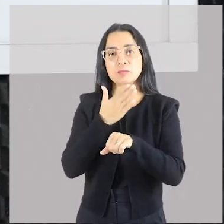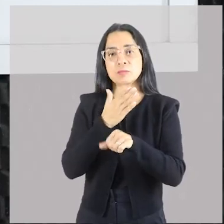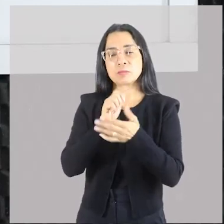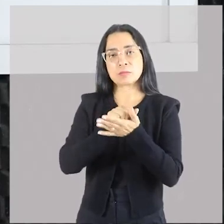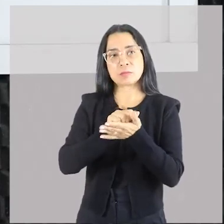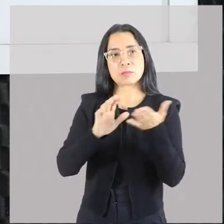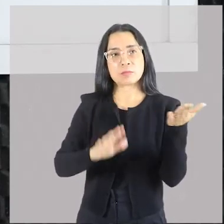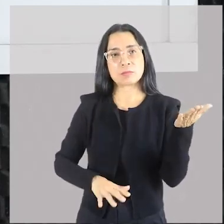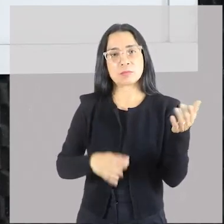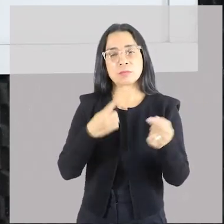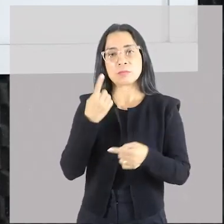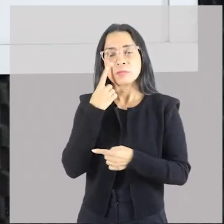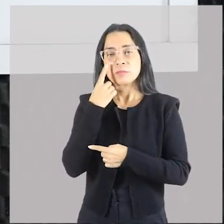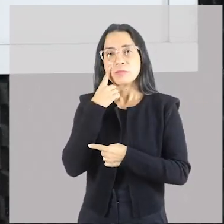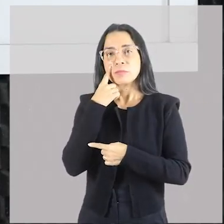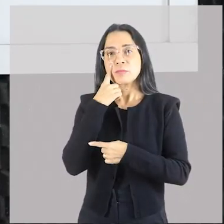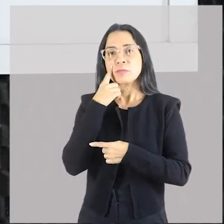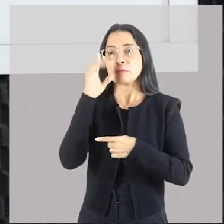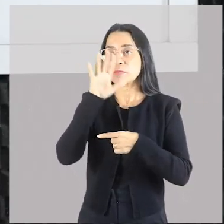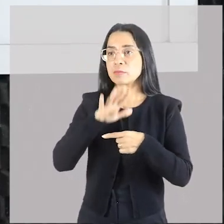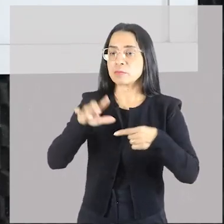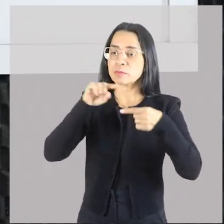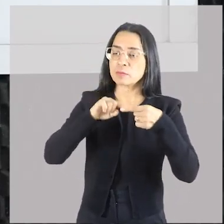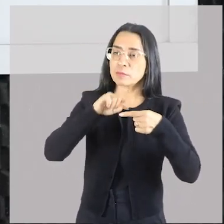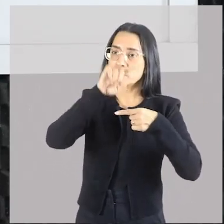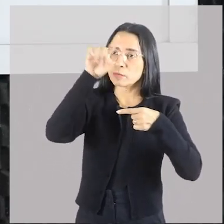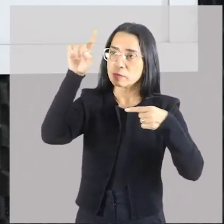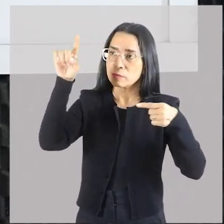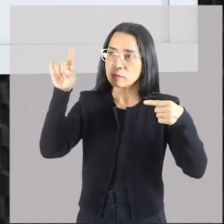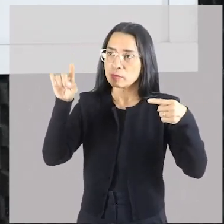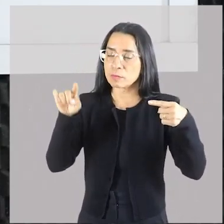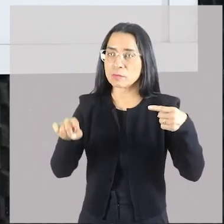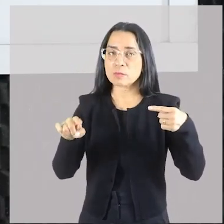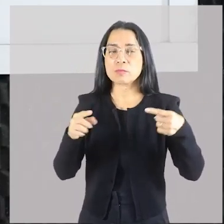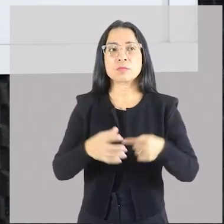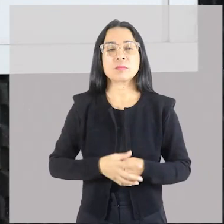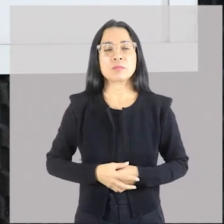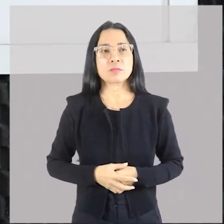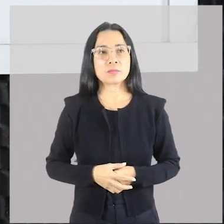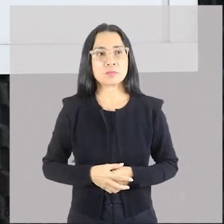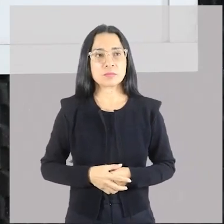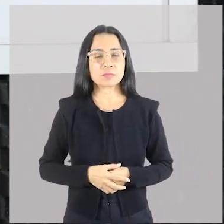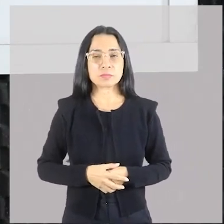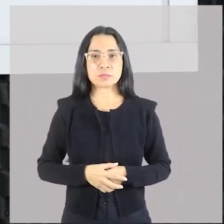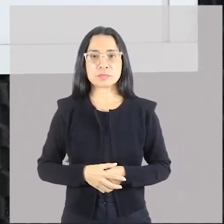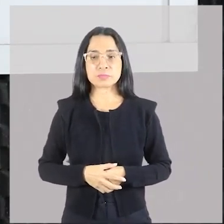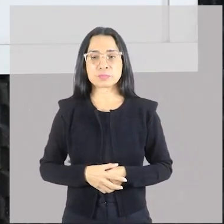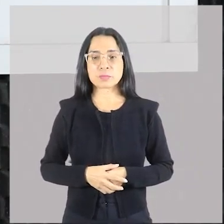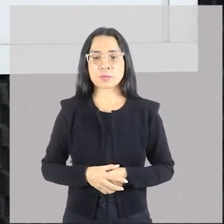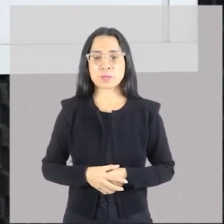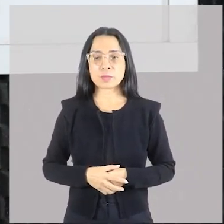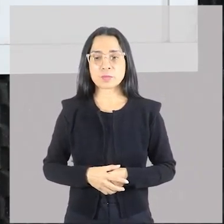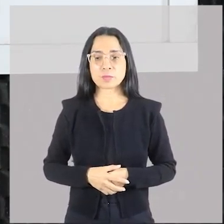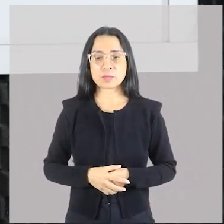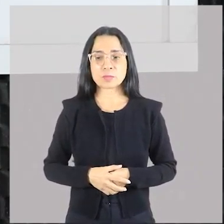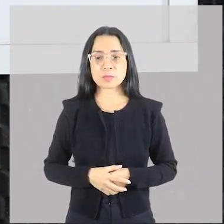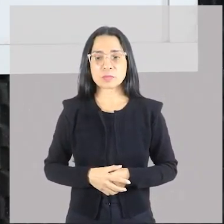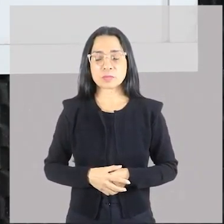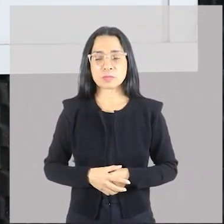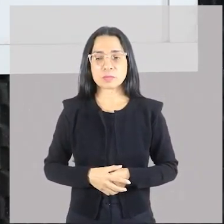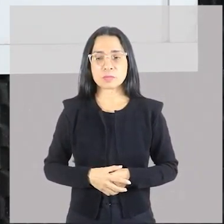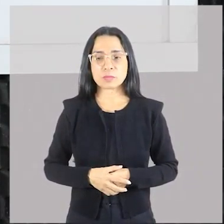ver a área da coroa circular, tá? Deixa eu só colocar aqui nesse espaço, para a gente saber como é que se calcula a área de uma